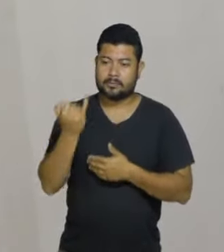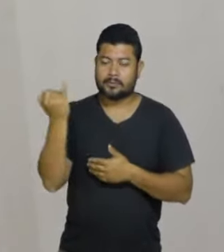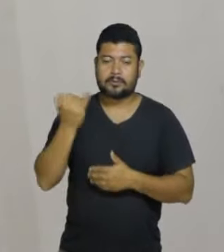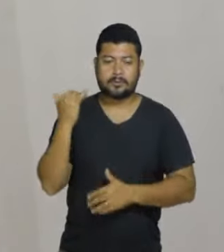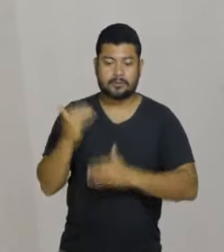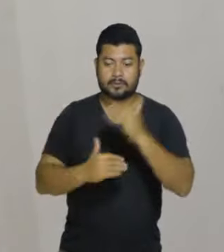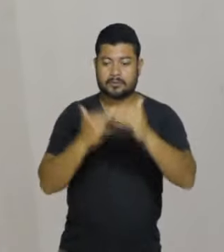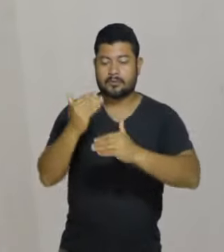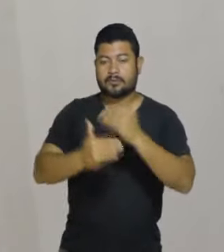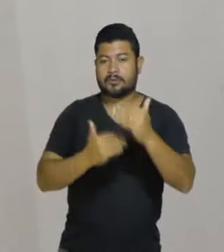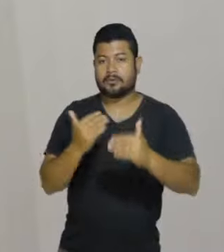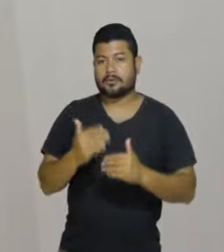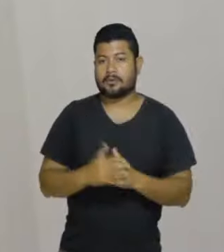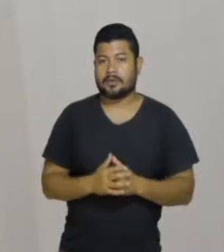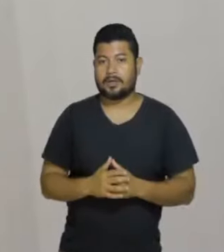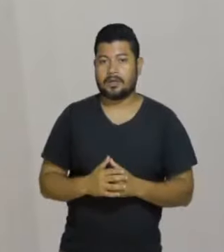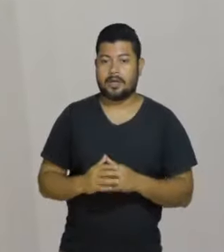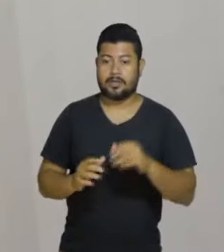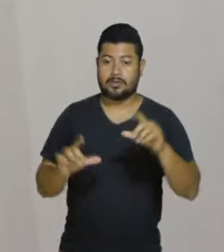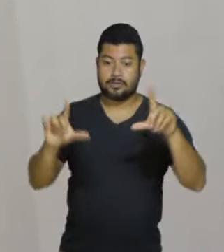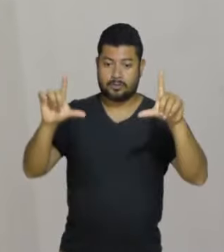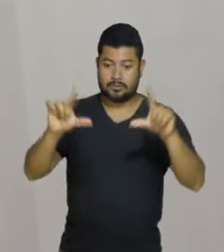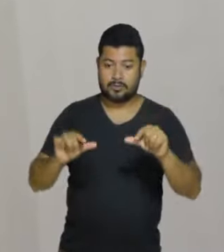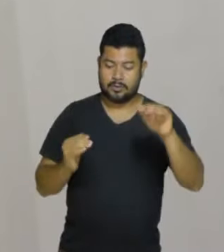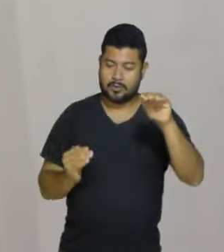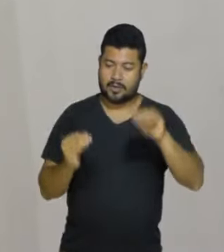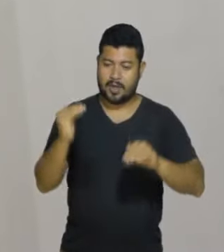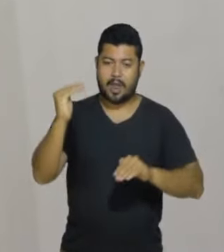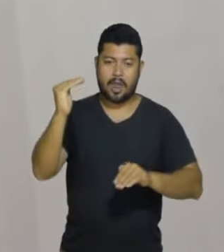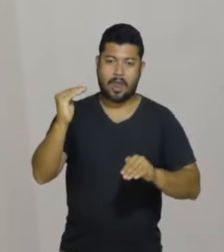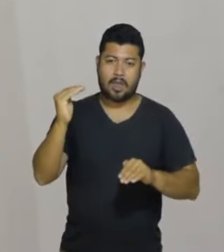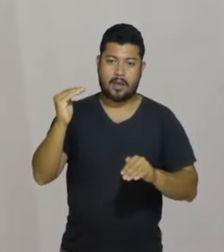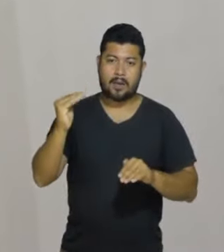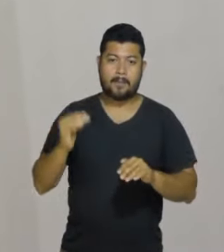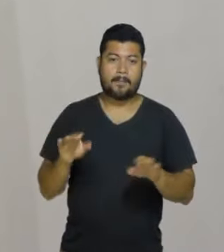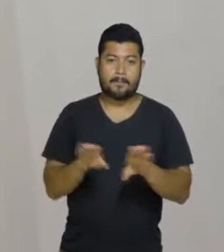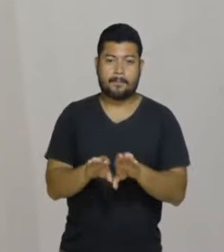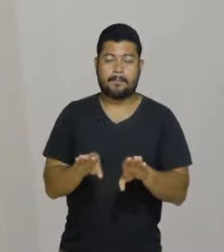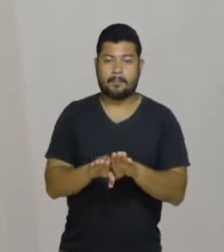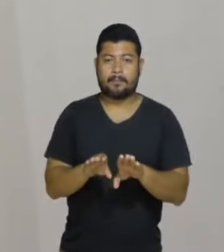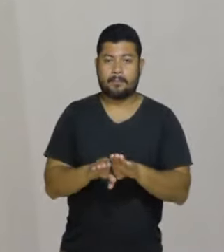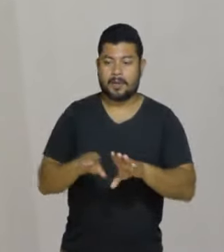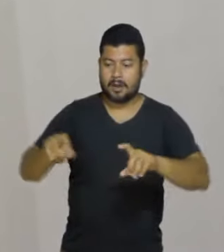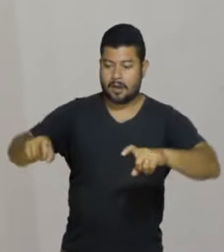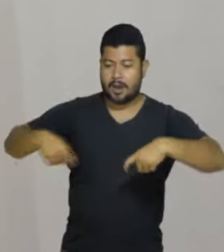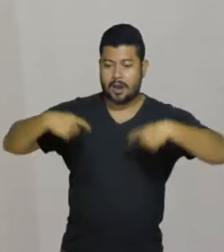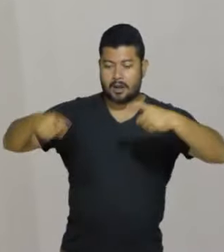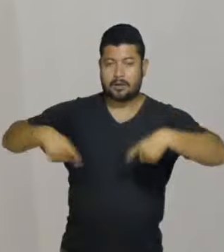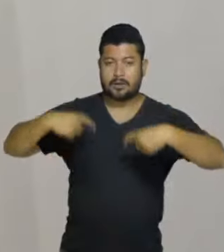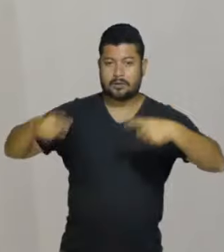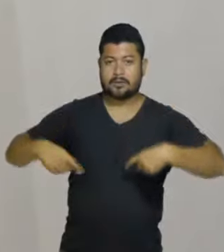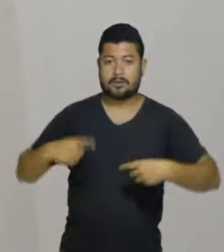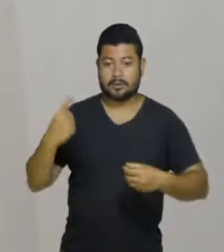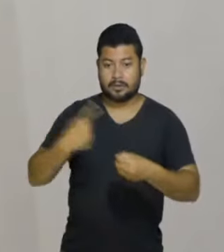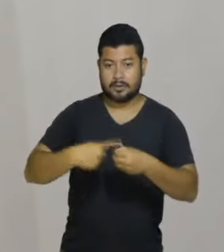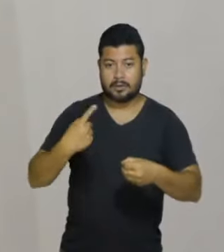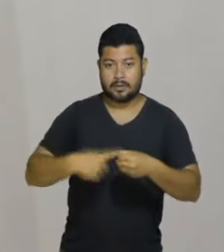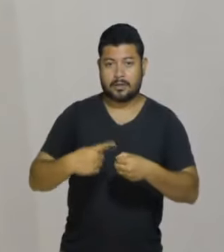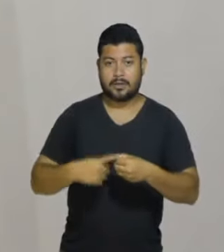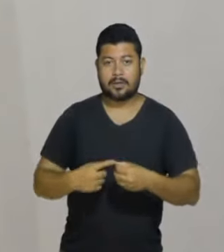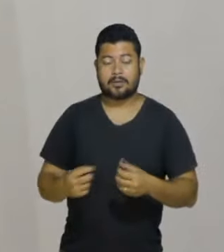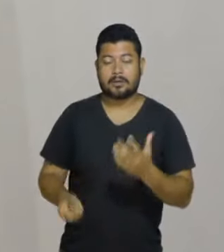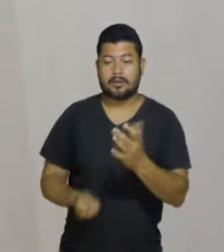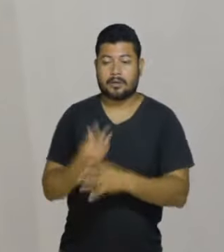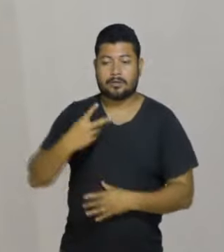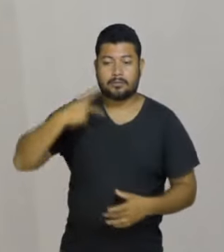na redução da desigualdade e para a agricultura, para a cidade, na elaboração de políticas de soberania alimentar e